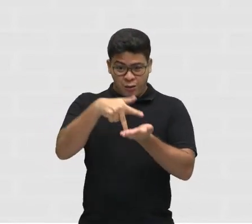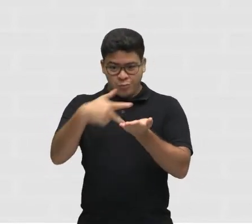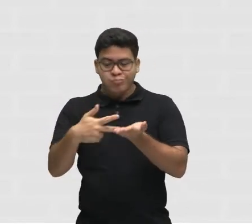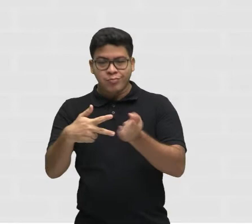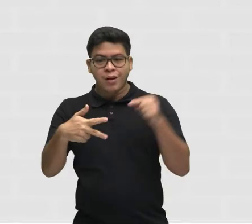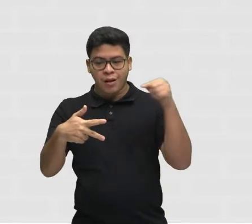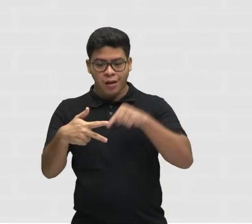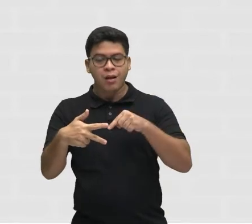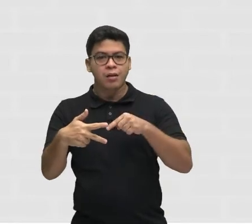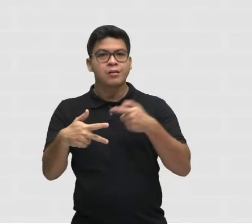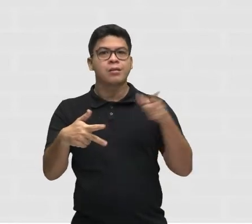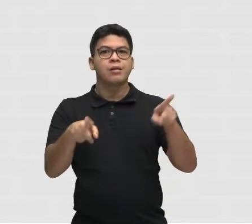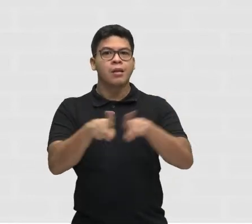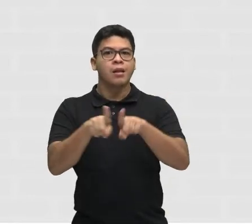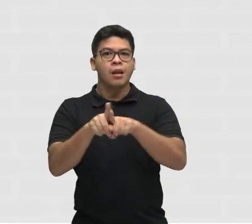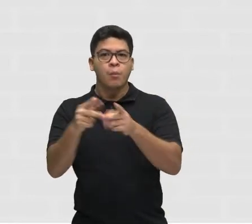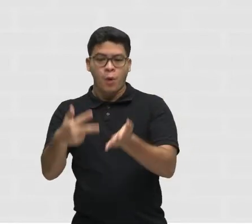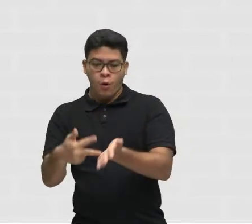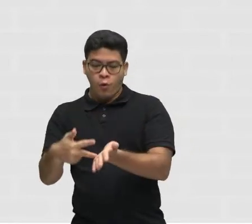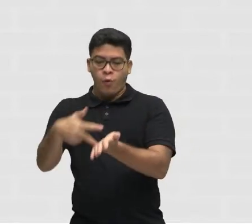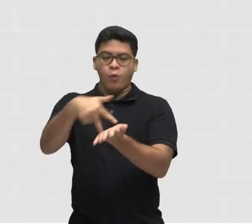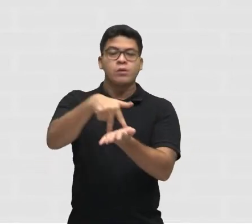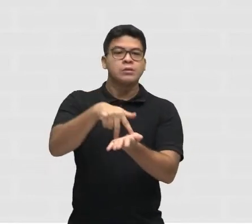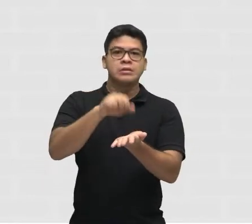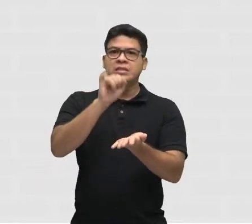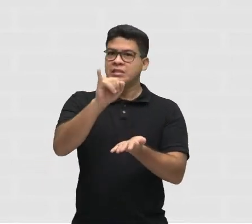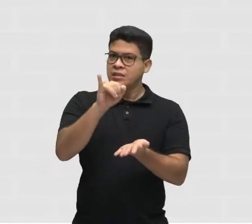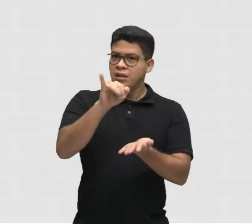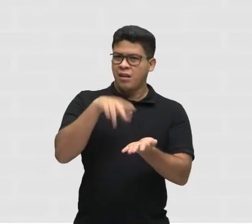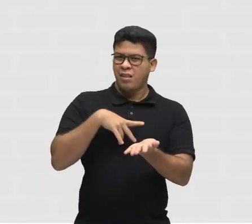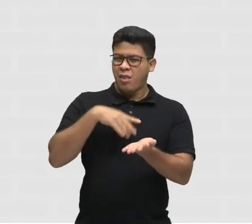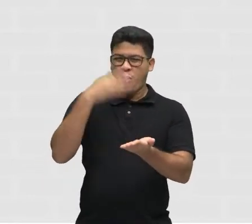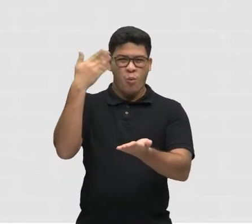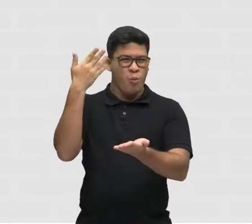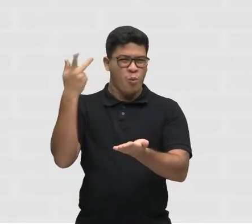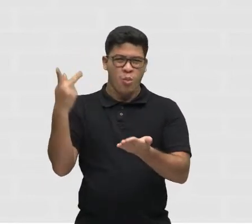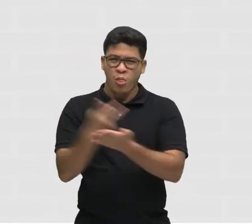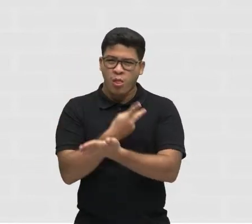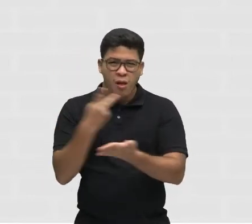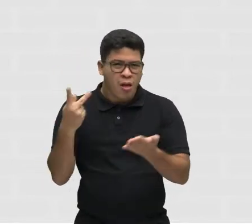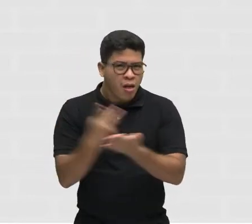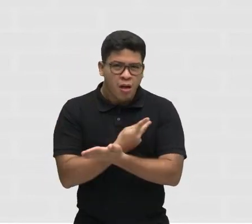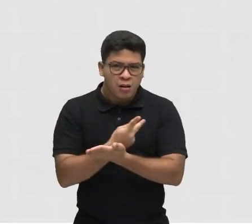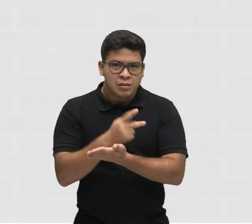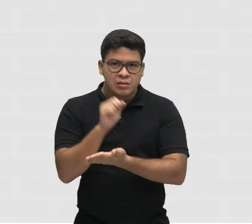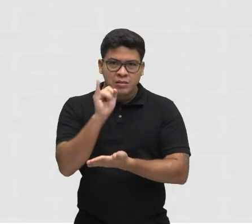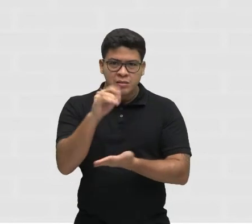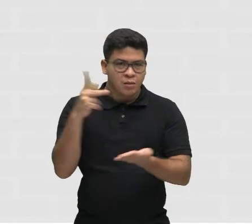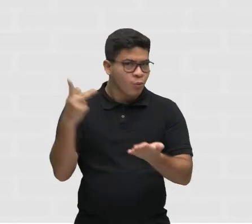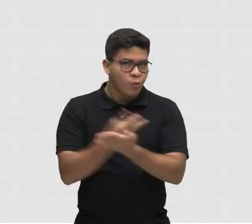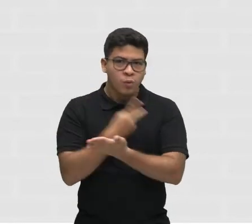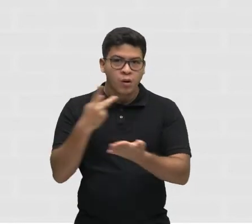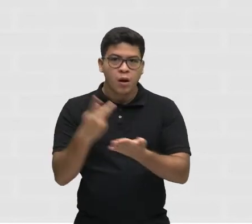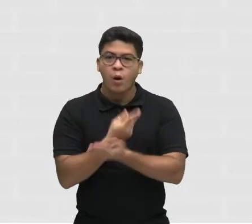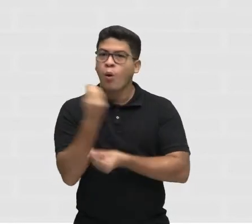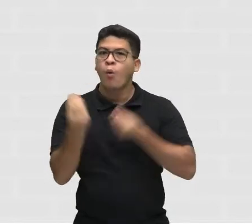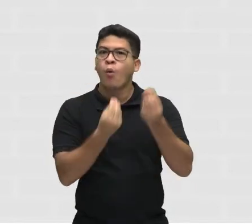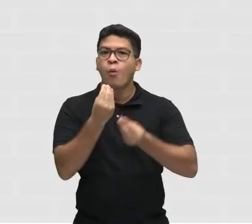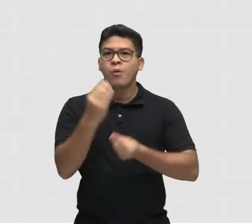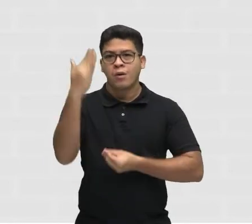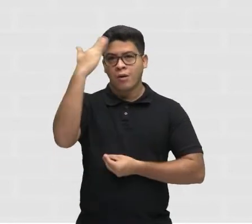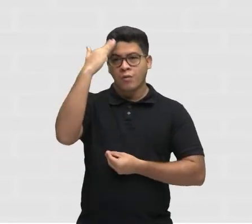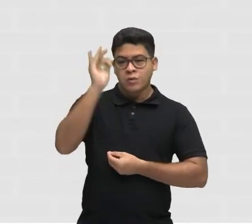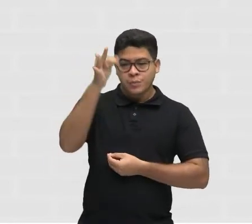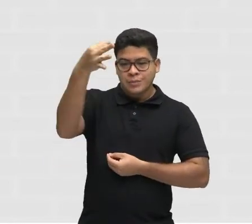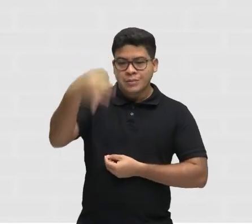também o levantar. E quem não cai não aprende a levantar. Né? Que eu consiga também enxergar nessa dualidade os aprendizados que são